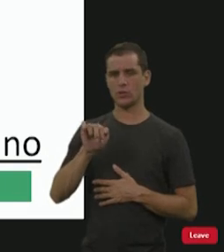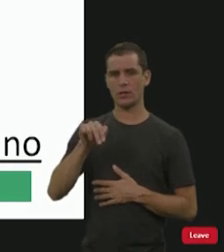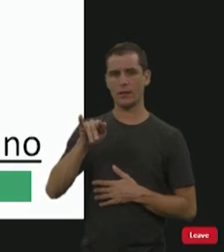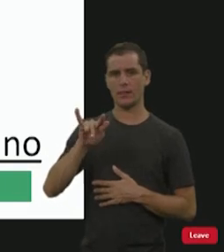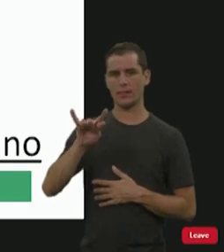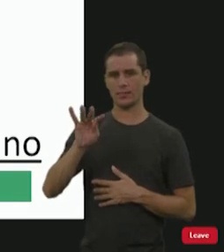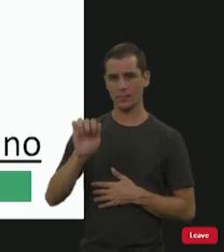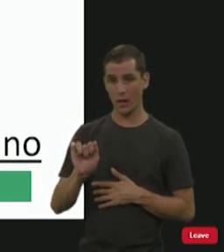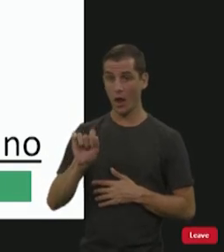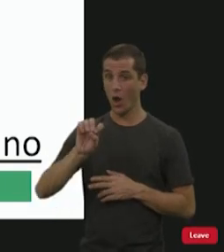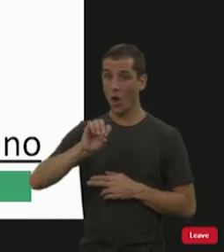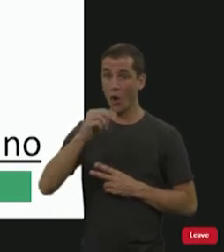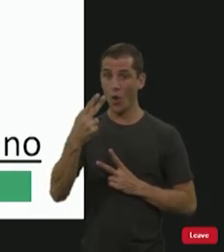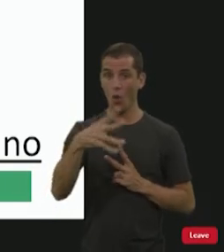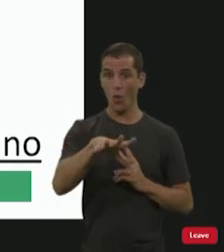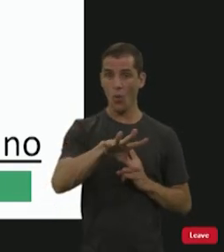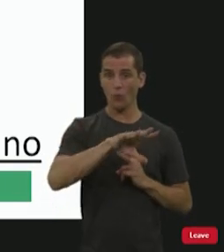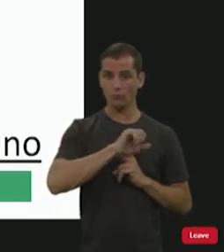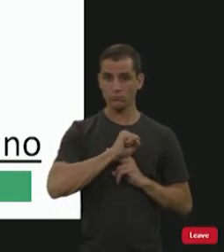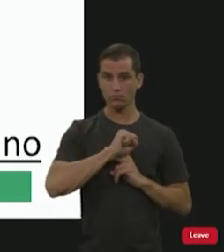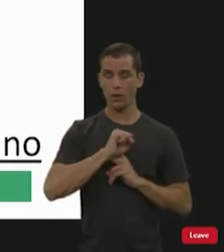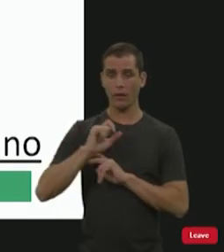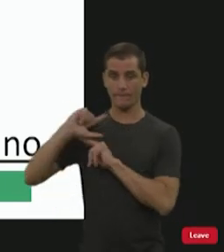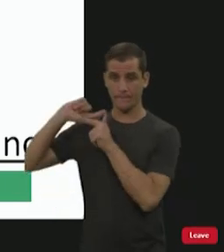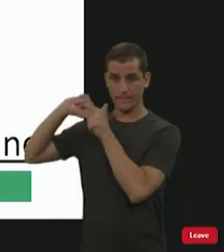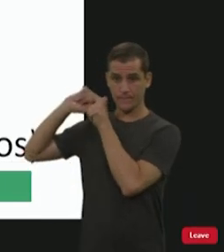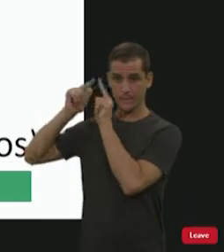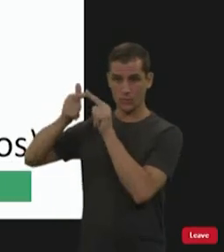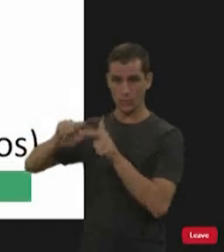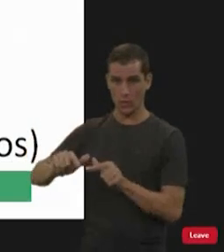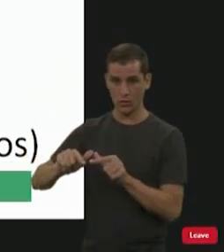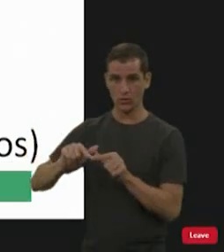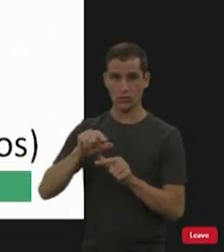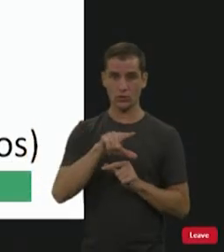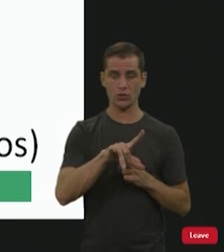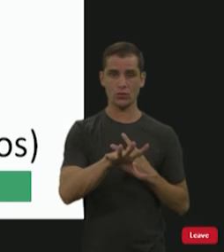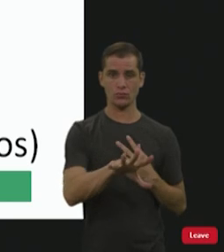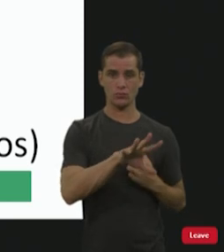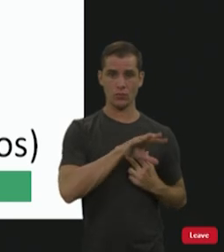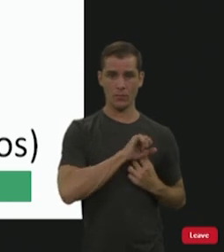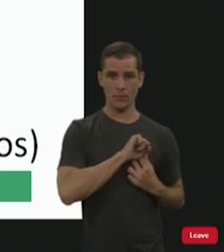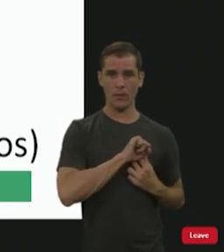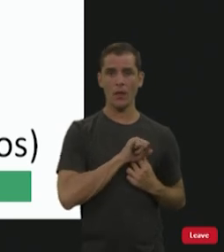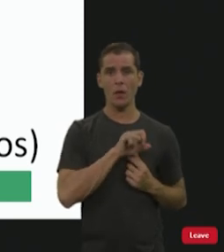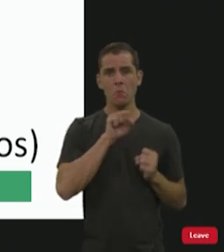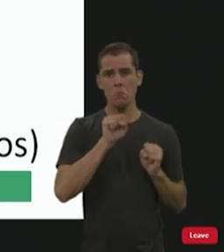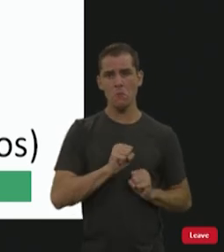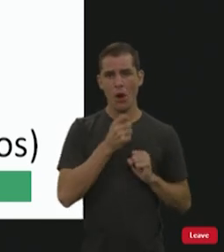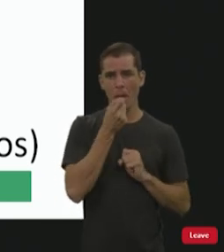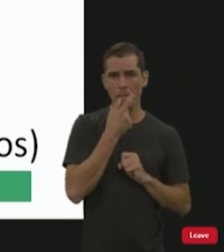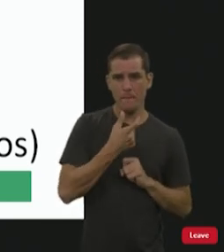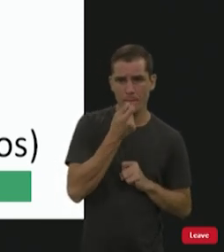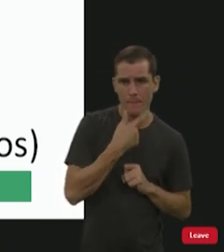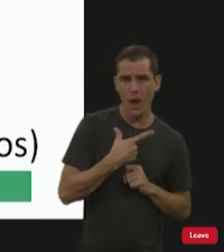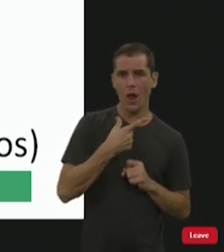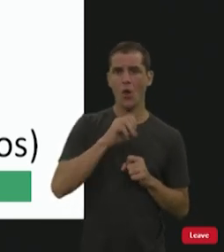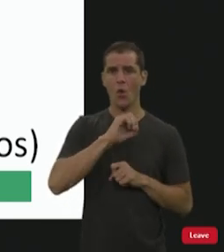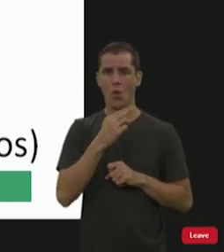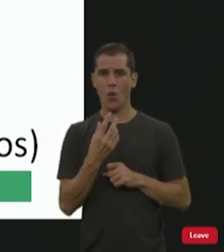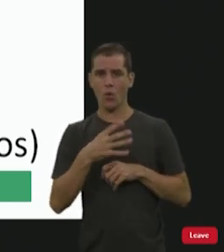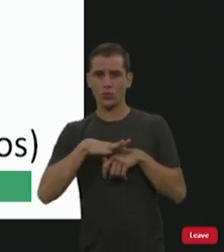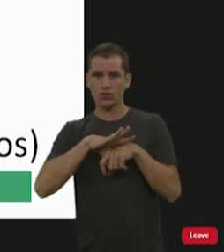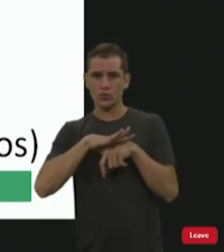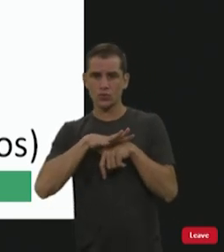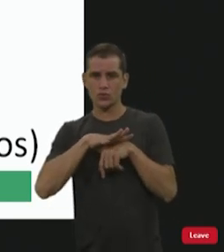ou adquirida. Na congênita, se deve a mutação genética, e na adquirida pode ser devido a medicamentos, doenças autoimunes. E quanto